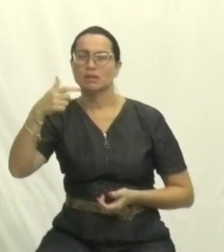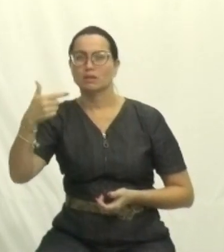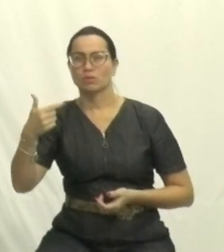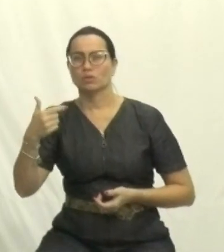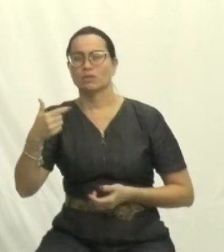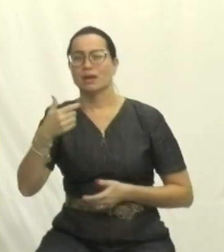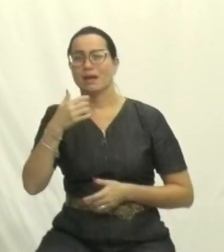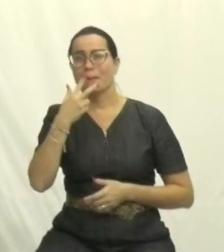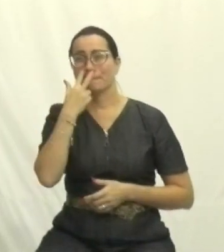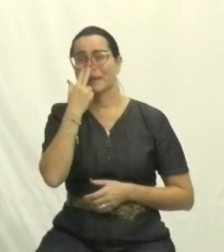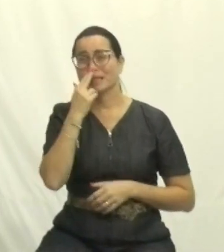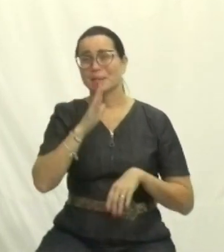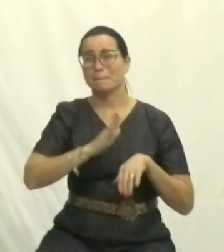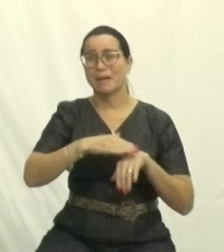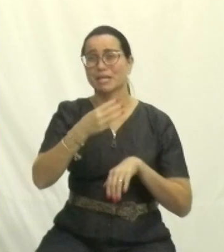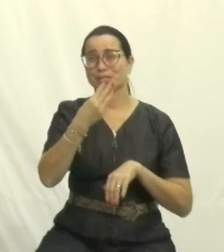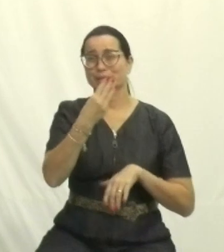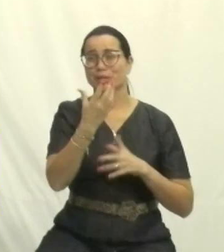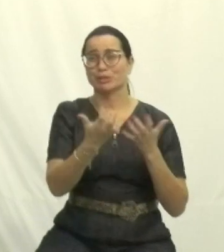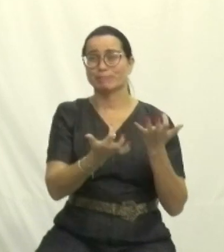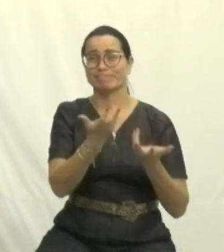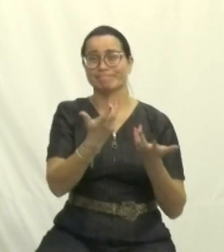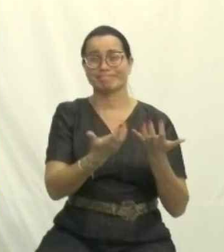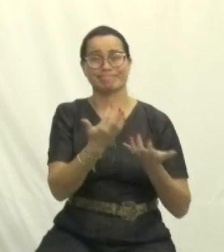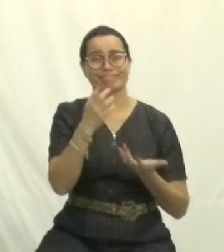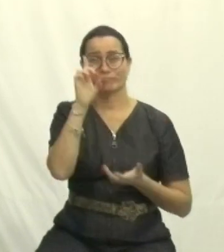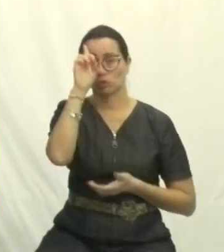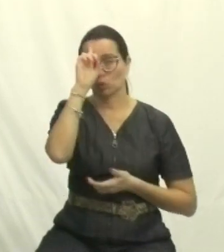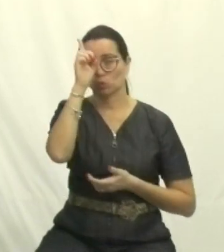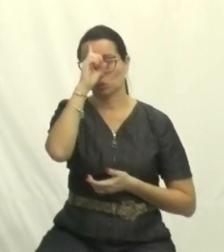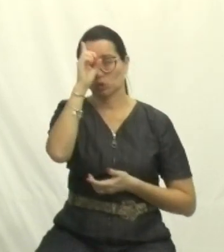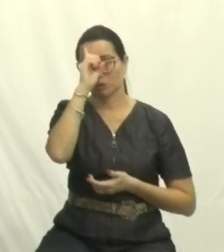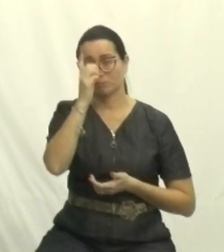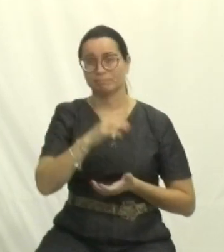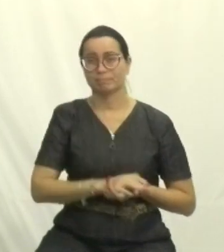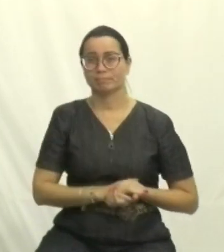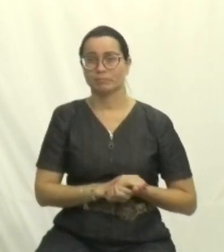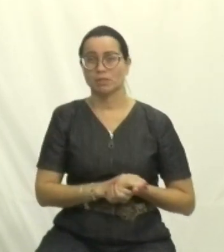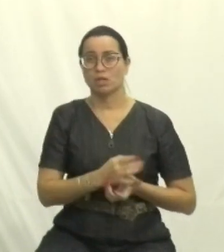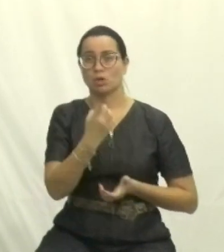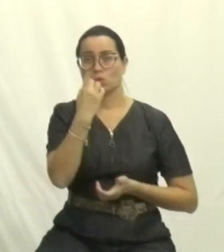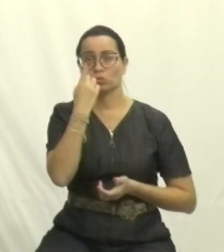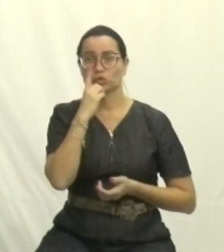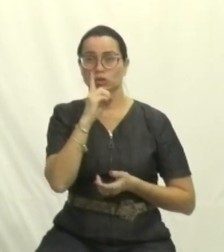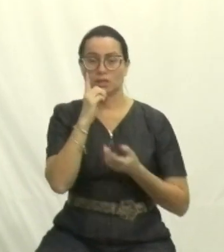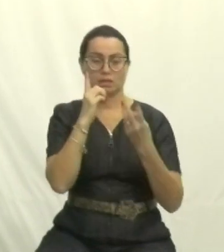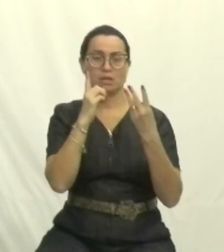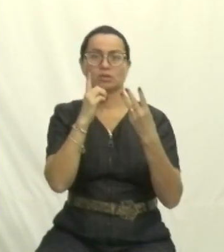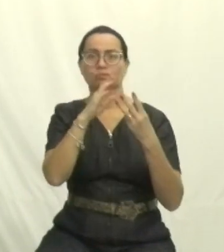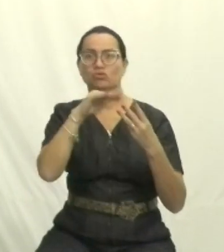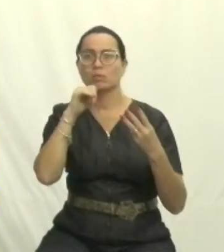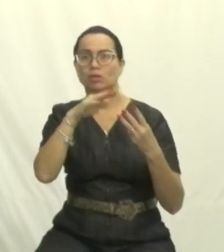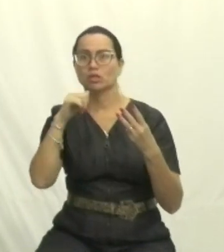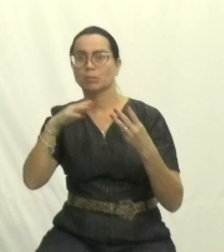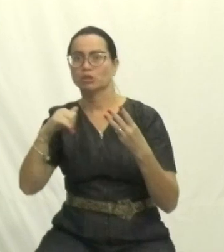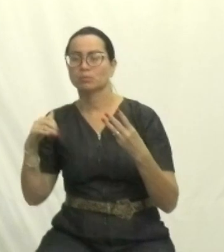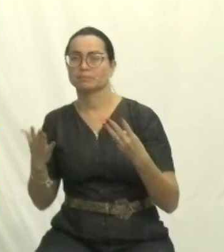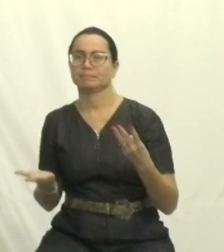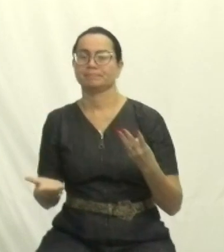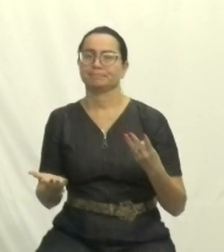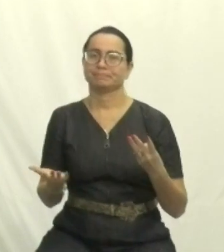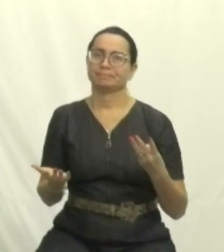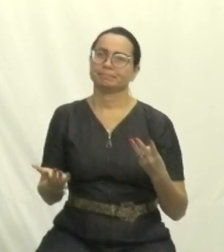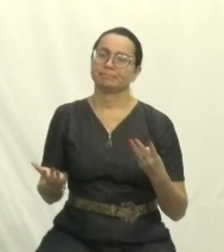dia na região. É um número bem considerável. Se vocês notarem que a gente faz mais de 22 mil vistorias,